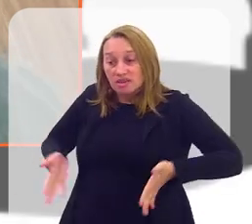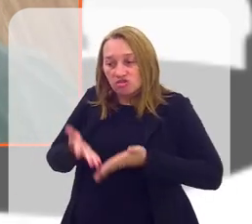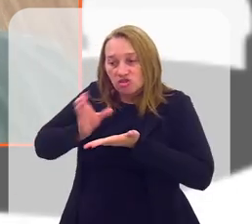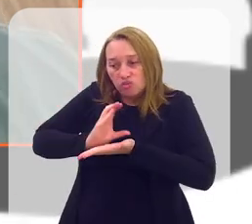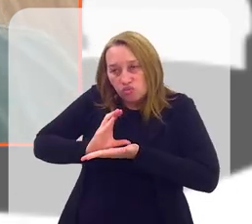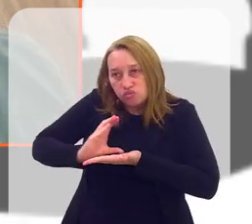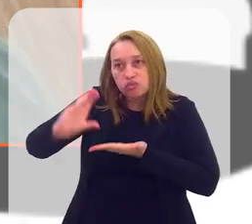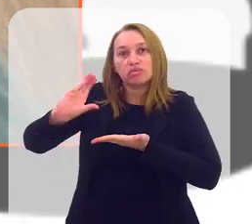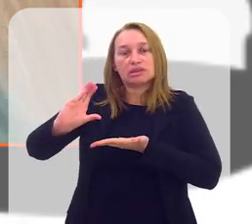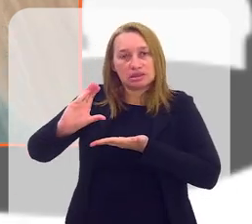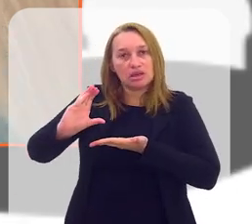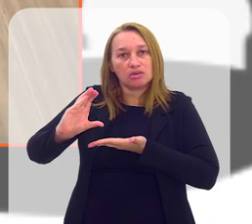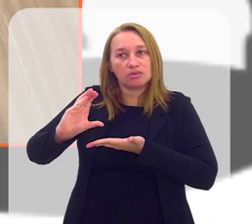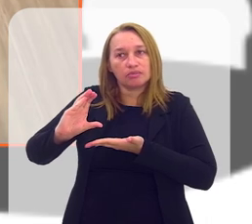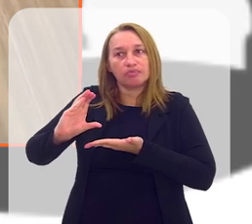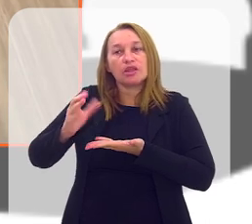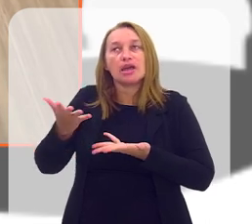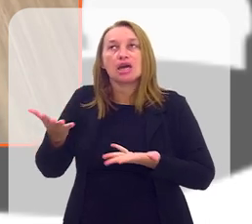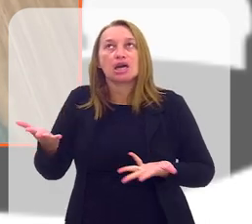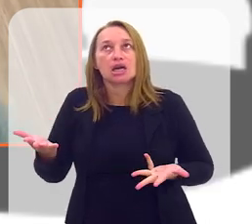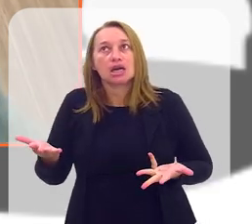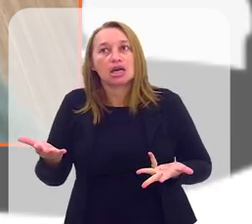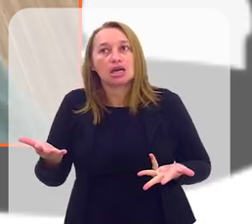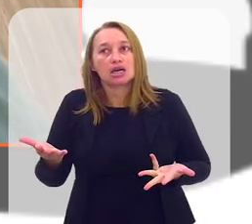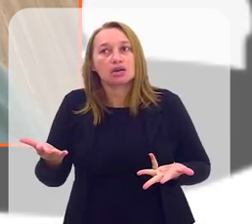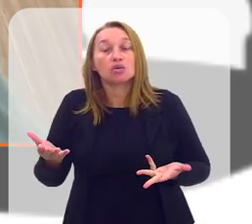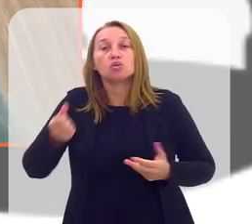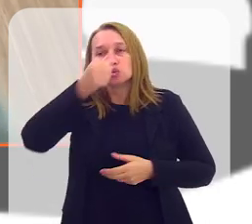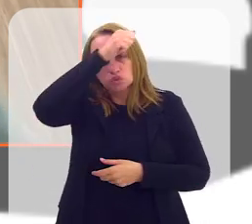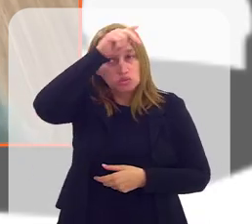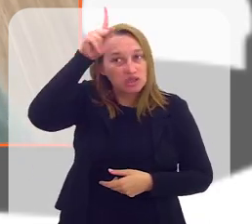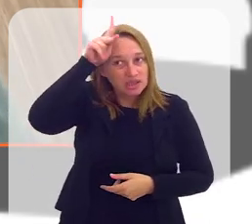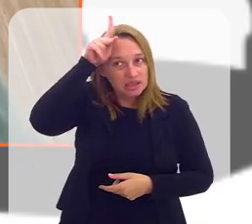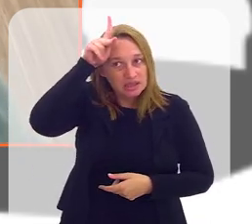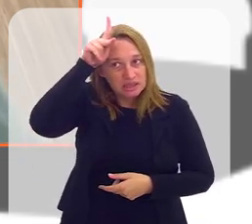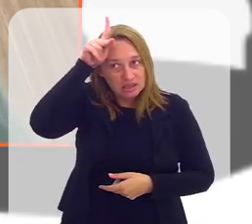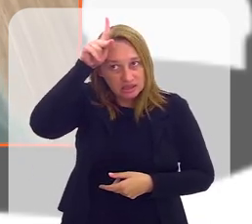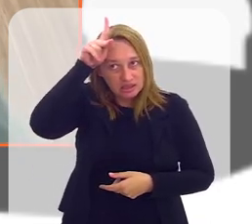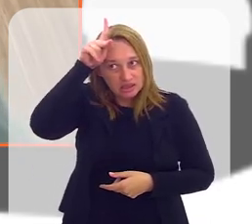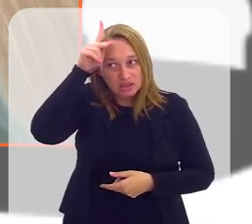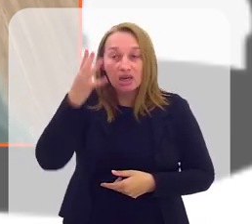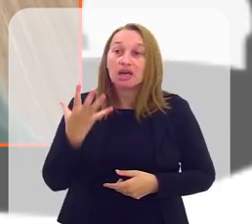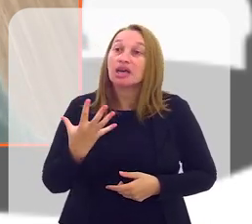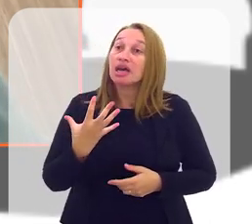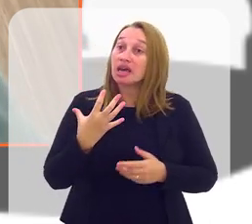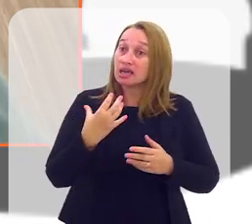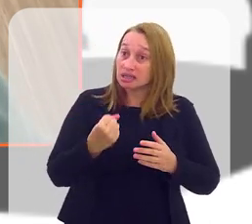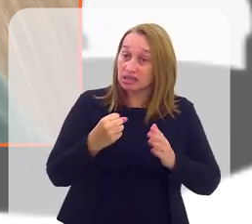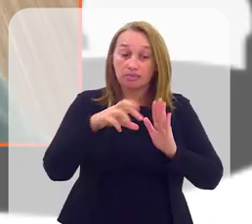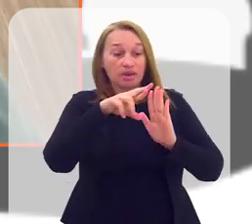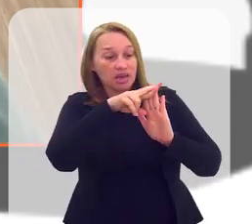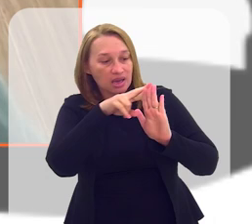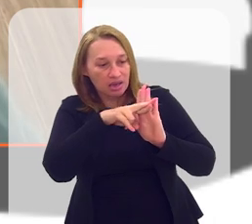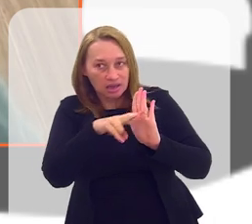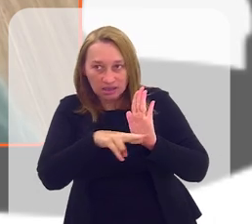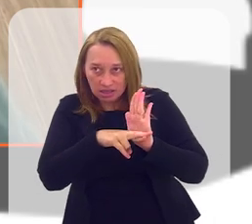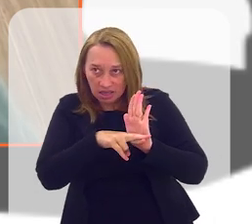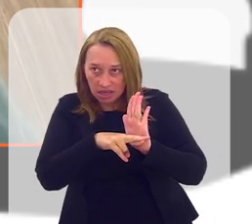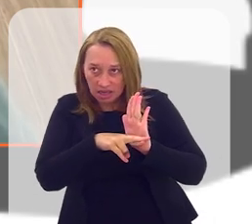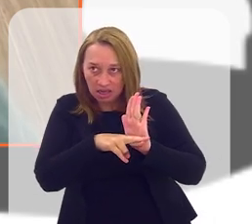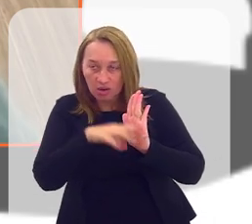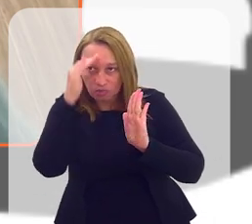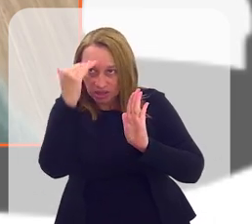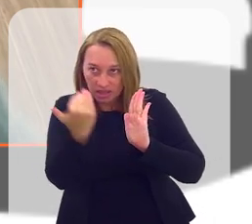um incentivo financeiro é que os municípios que atenderem aos critérios do censo poderão